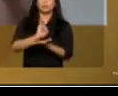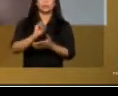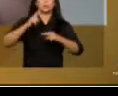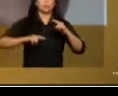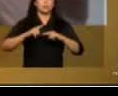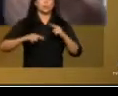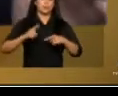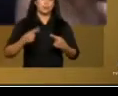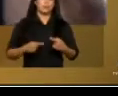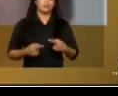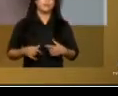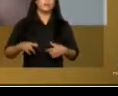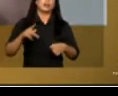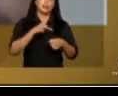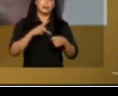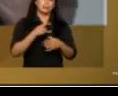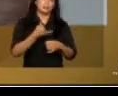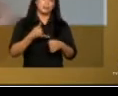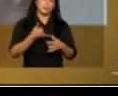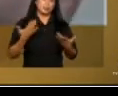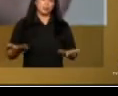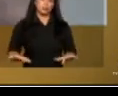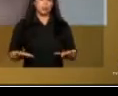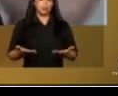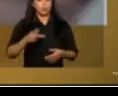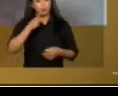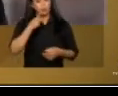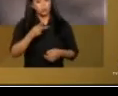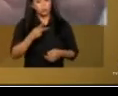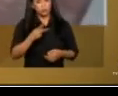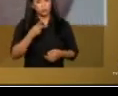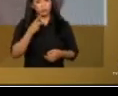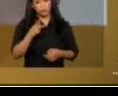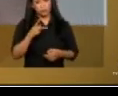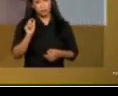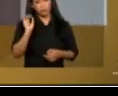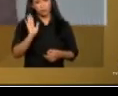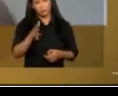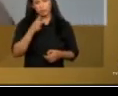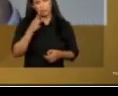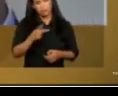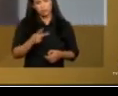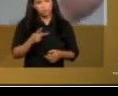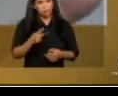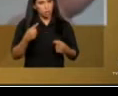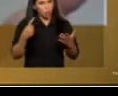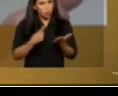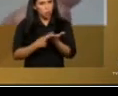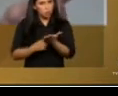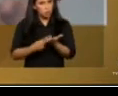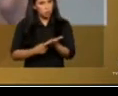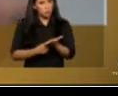derivados. Insisto, senhores ministros, senhoras ministras, eu não estou aqui compactuando o que está sendo dito. Estou trazendo uma